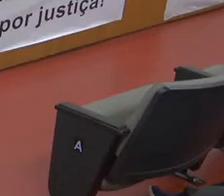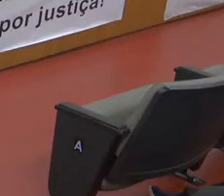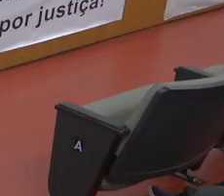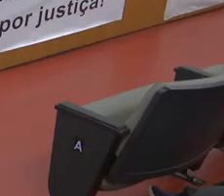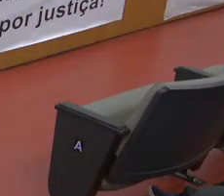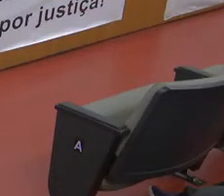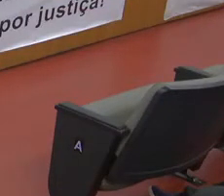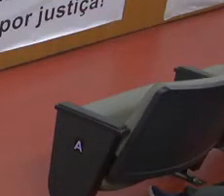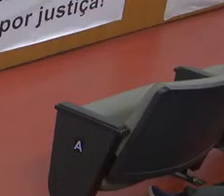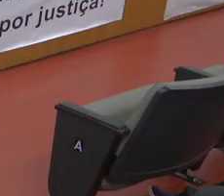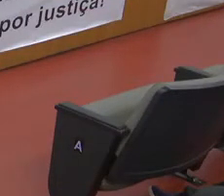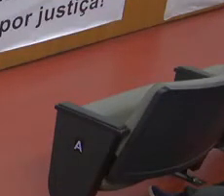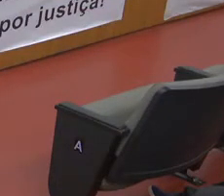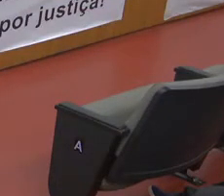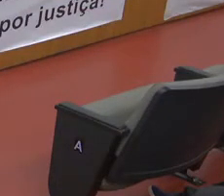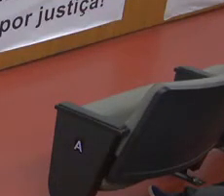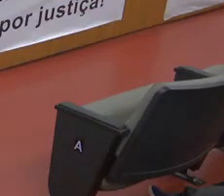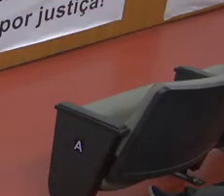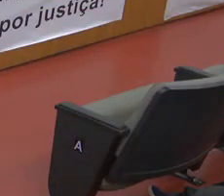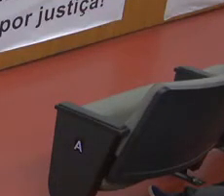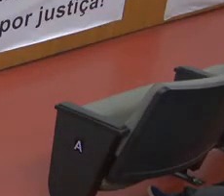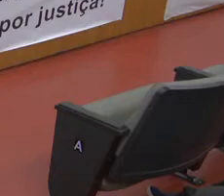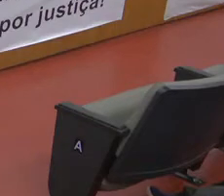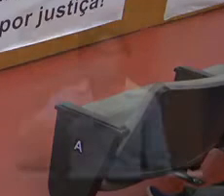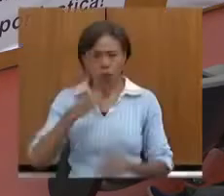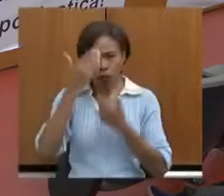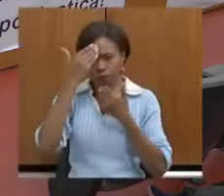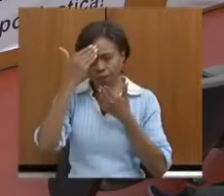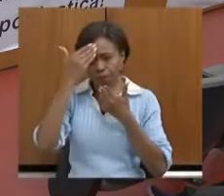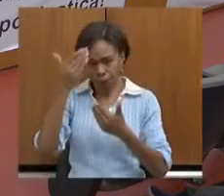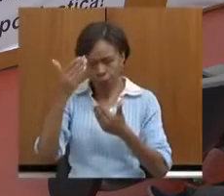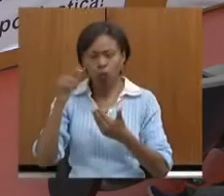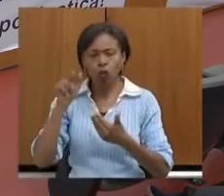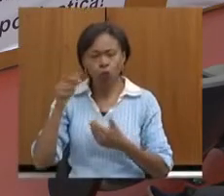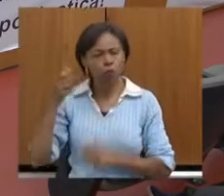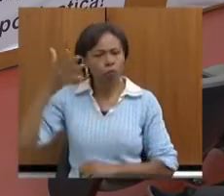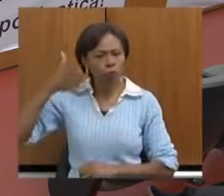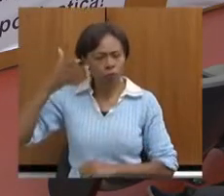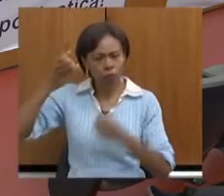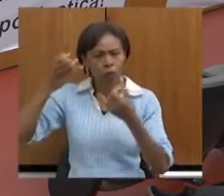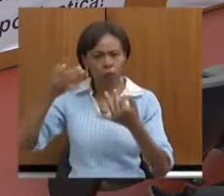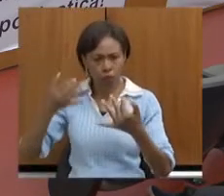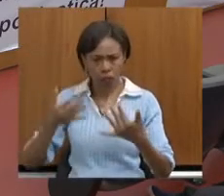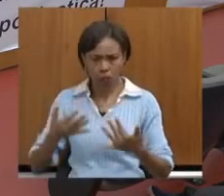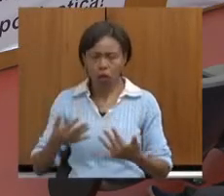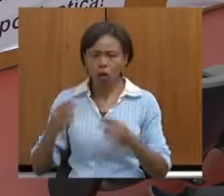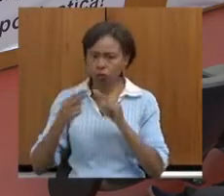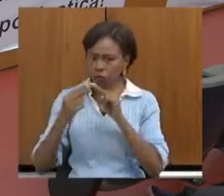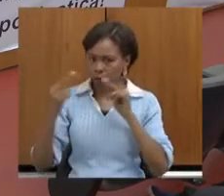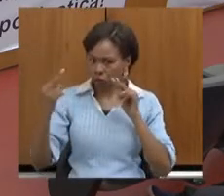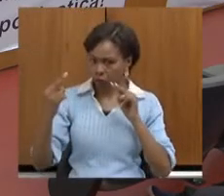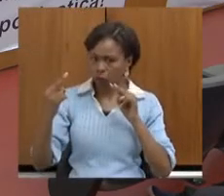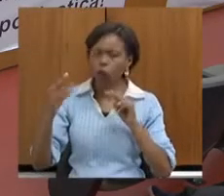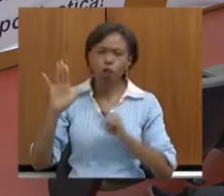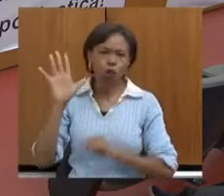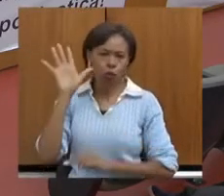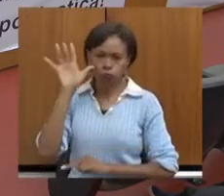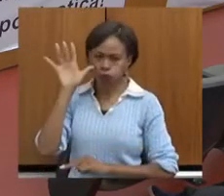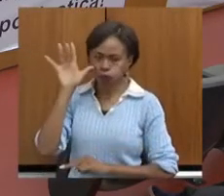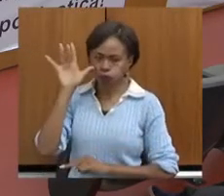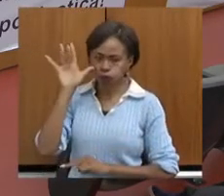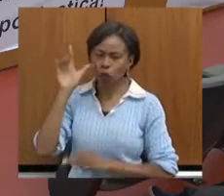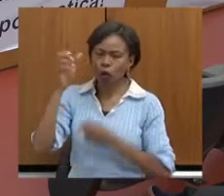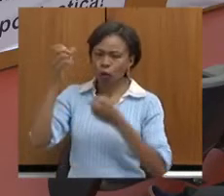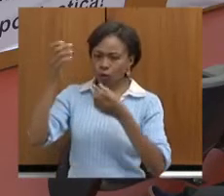Carlos Bueno nós que agradecemos a sua contribuição Sim foi possível escutar os